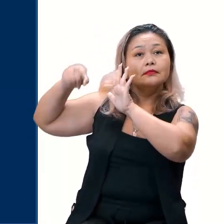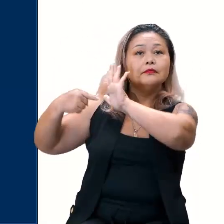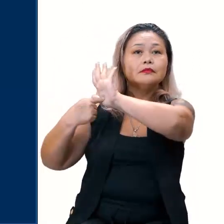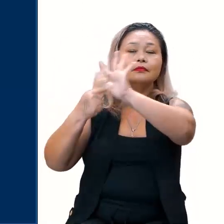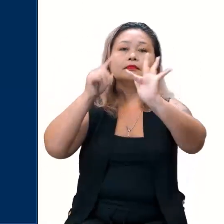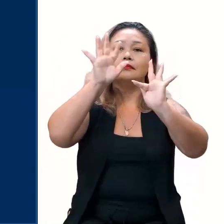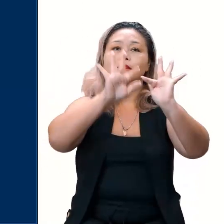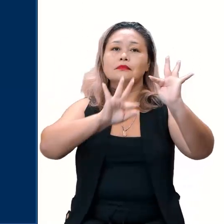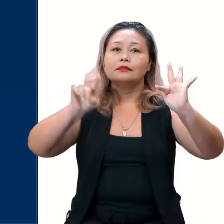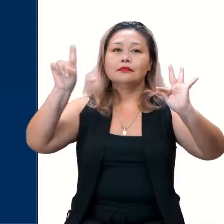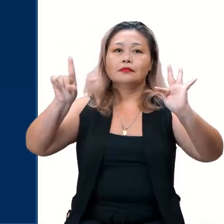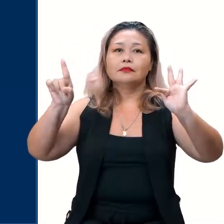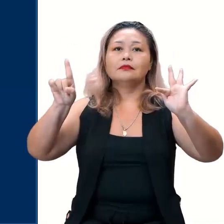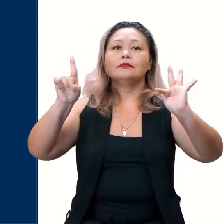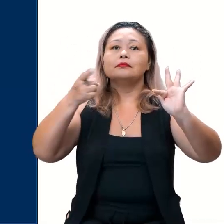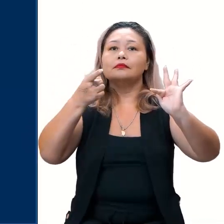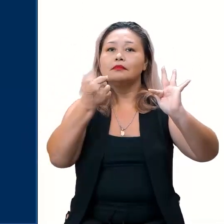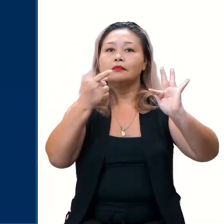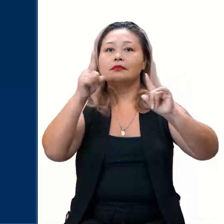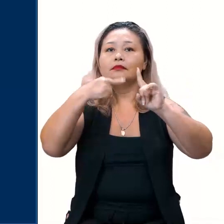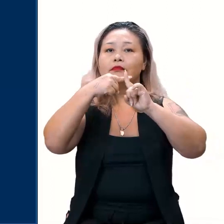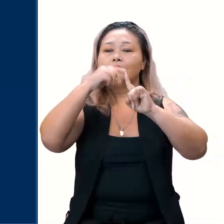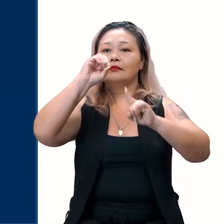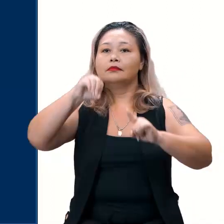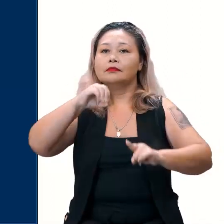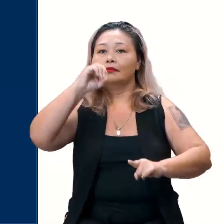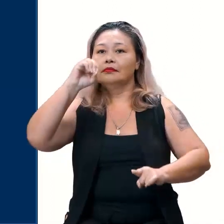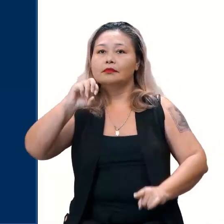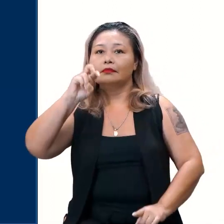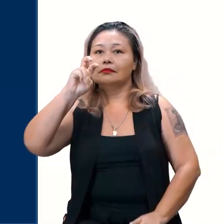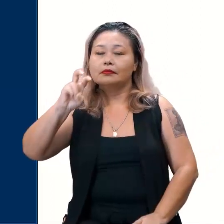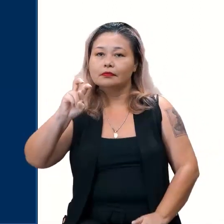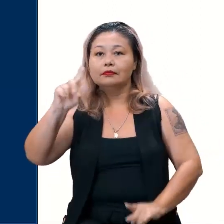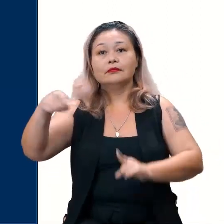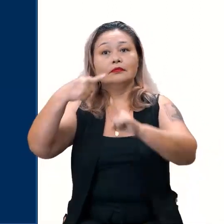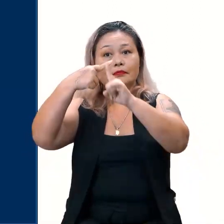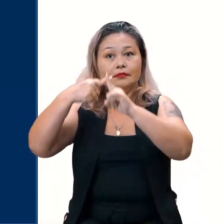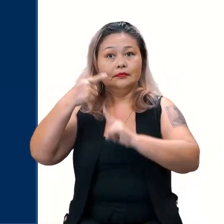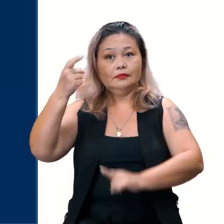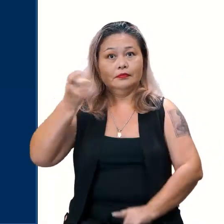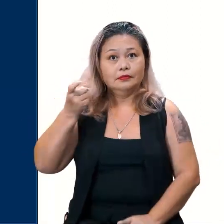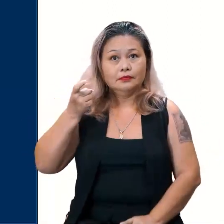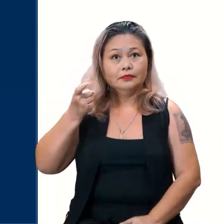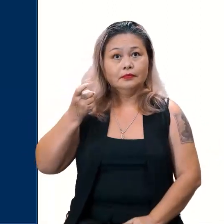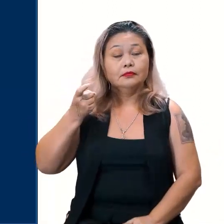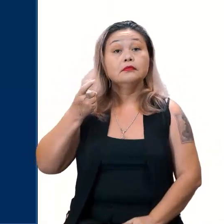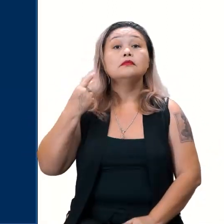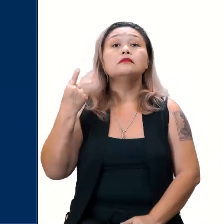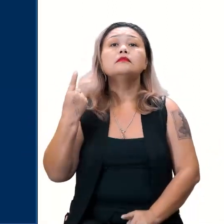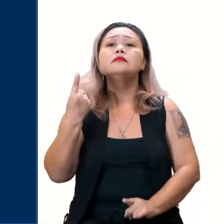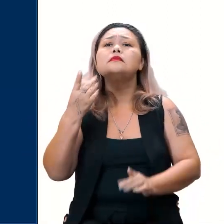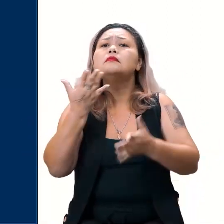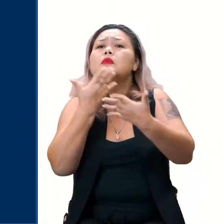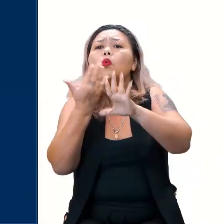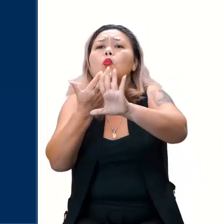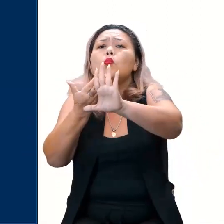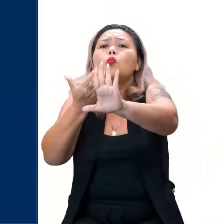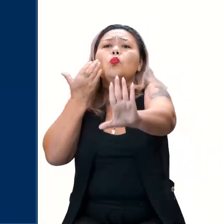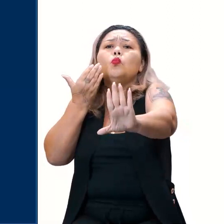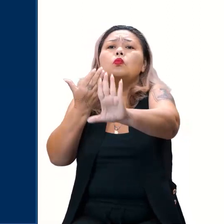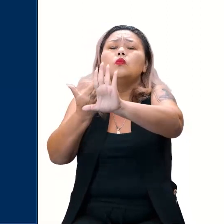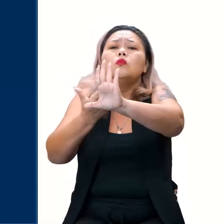função f de x igual a 20 mais 0,05 vezes x, quem é o